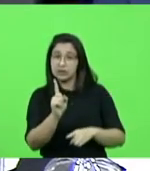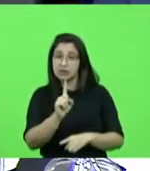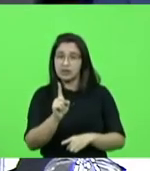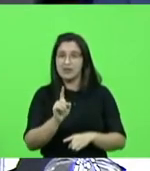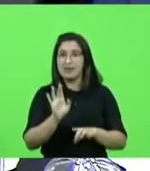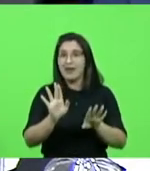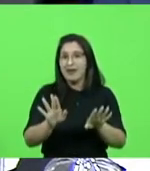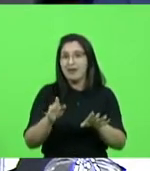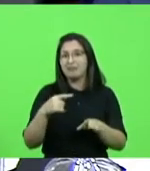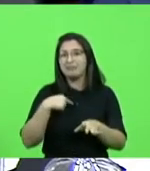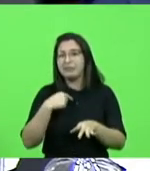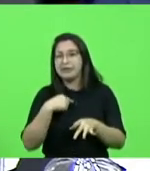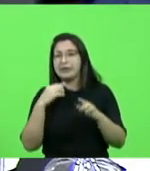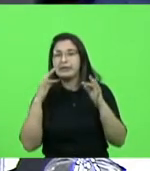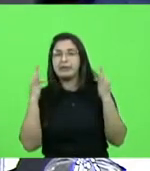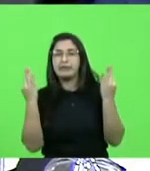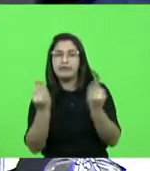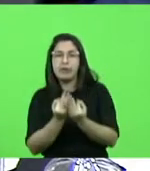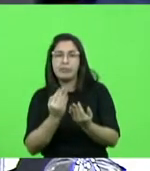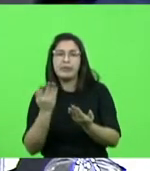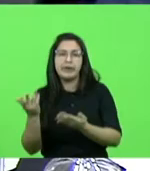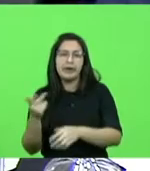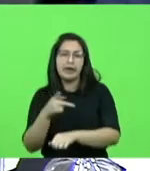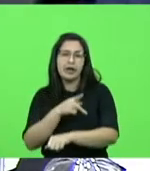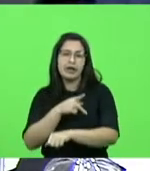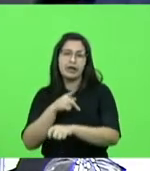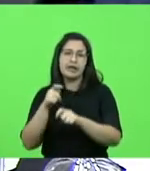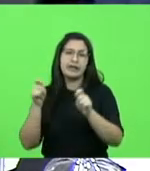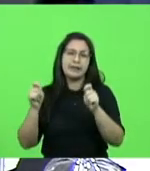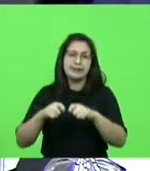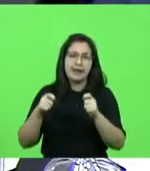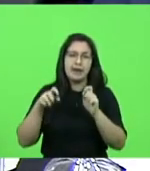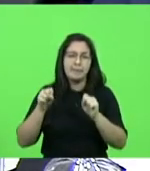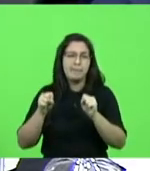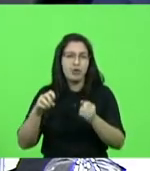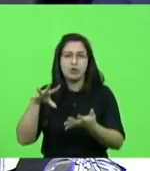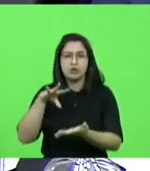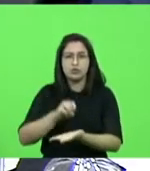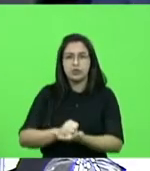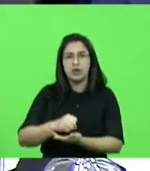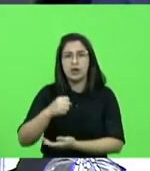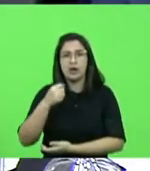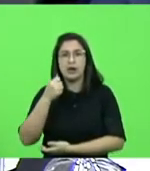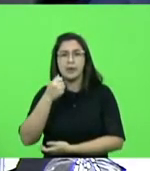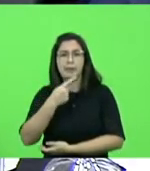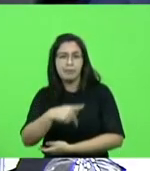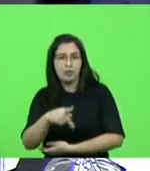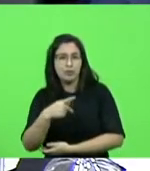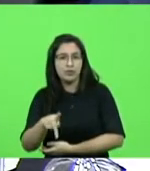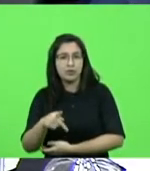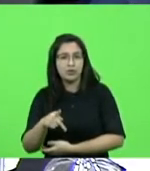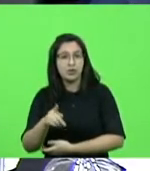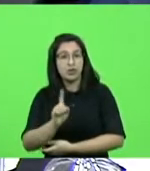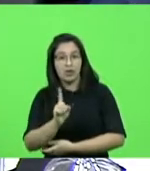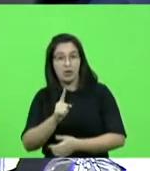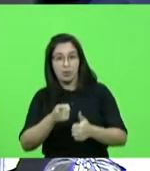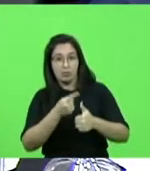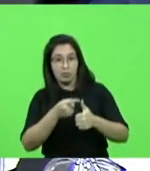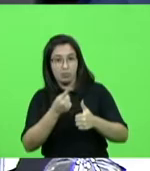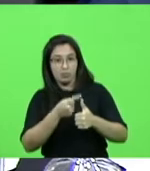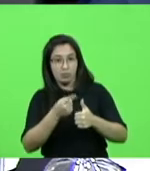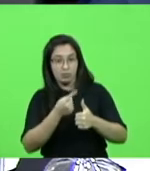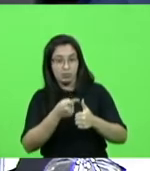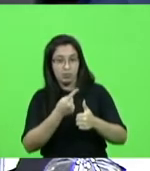mas tem famílias que têm condições de contratar professores. Bem, Primeiro, que não é isto que está no projeto.